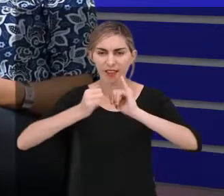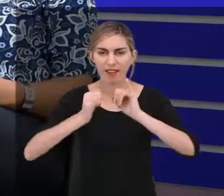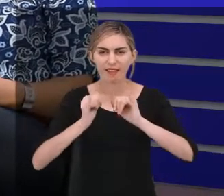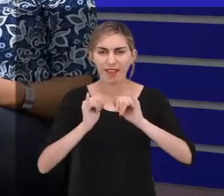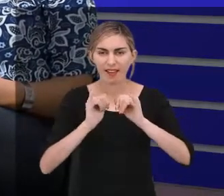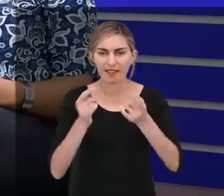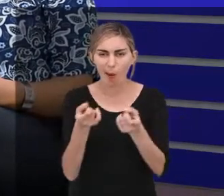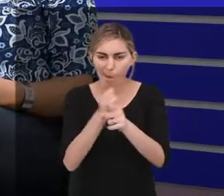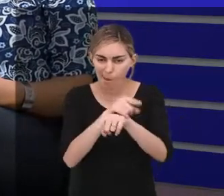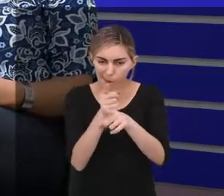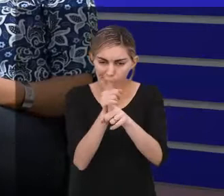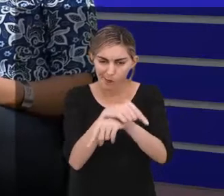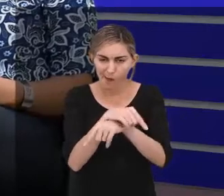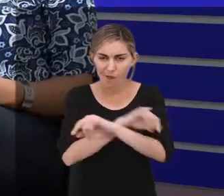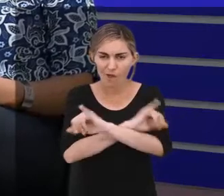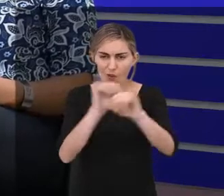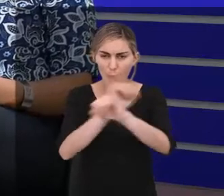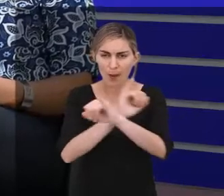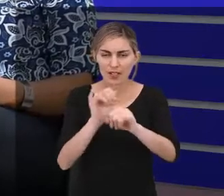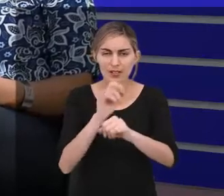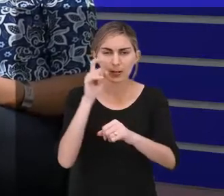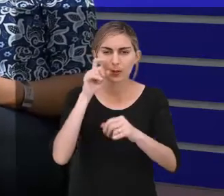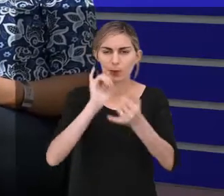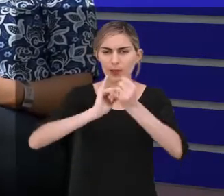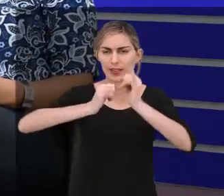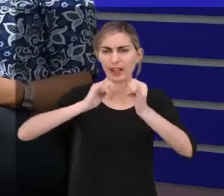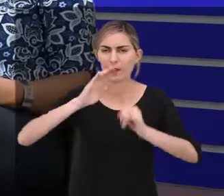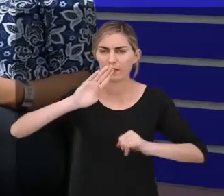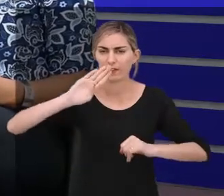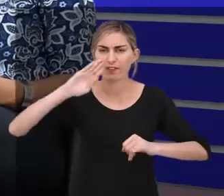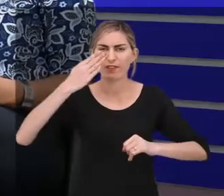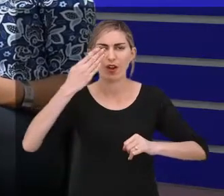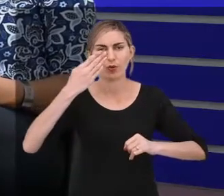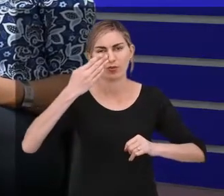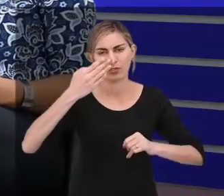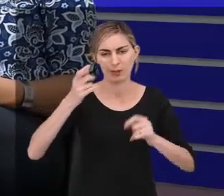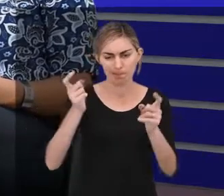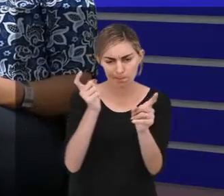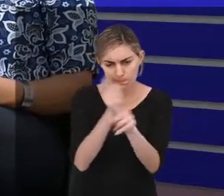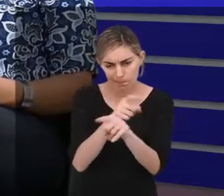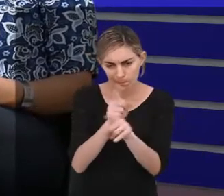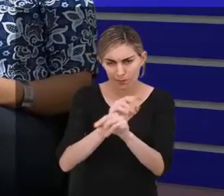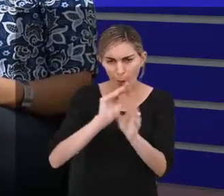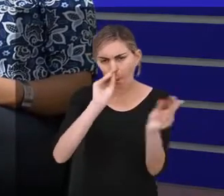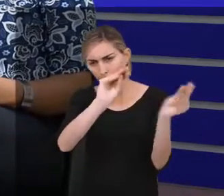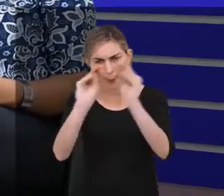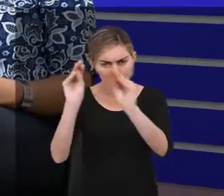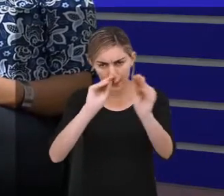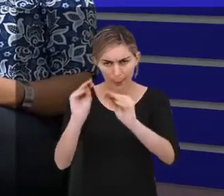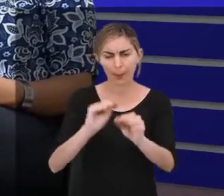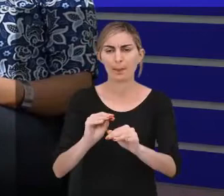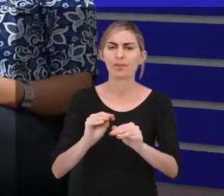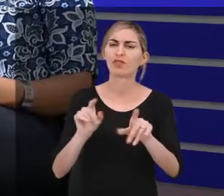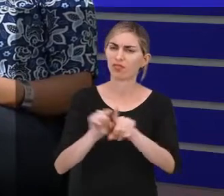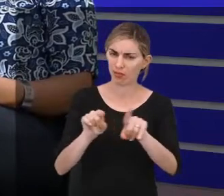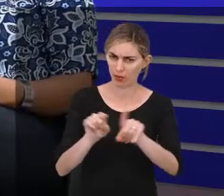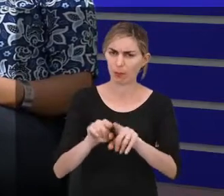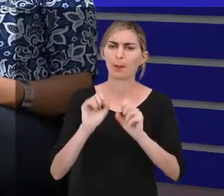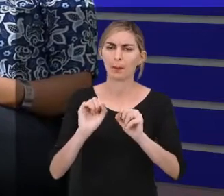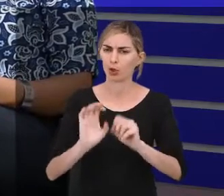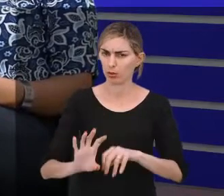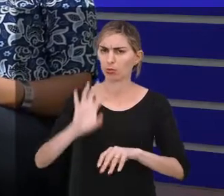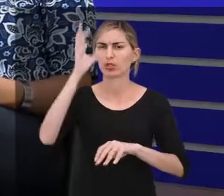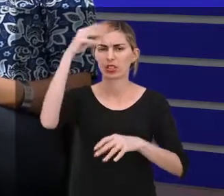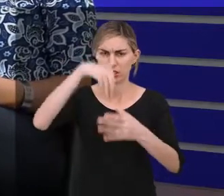chamadas informações falsas, né, um termo que se utiliza, fake news, que quer dizer informações falsas. Isso também pode ocorrer no ambiente de